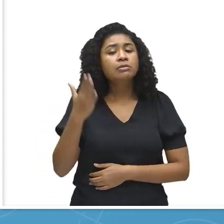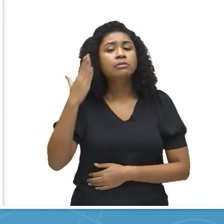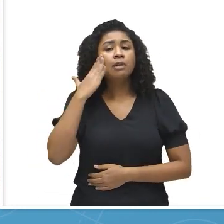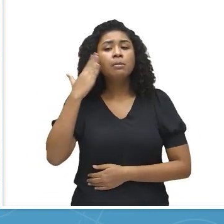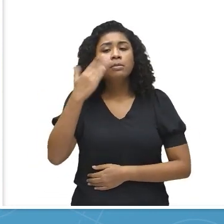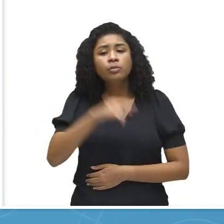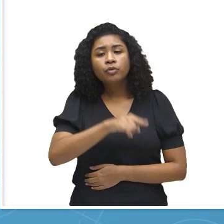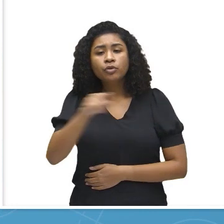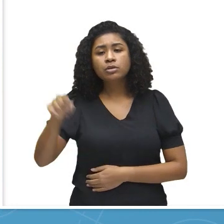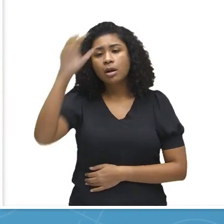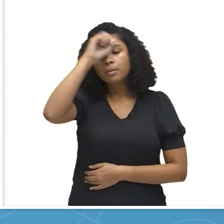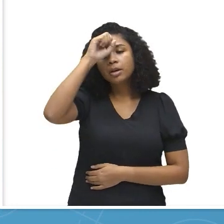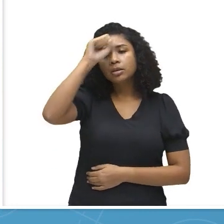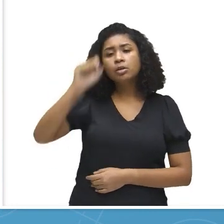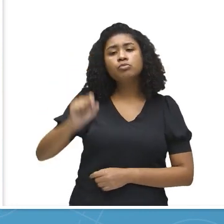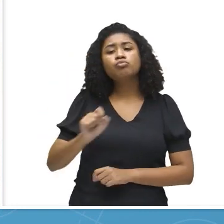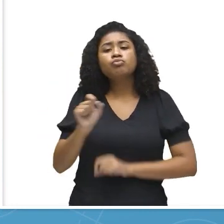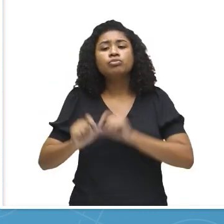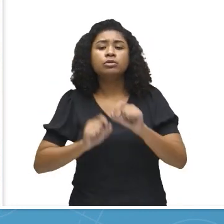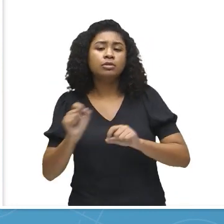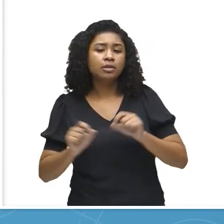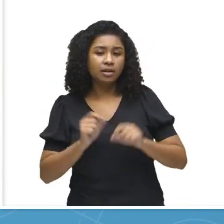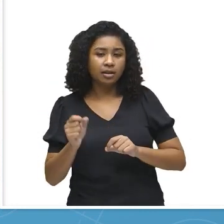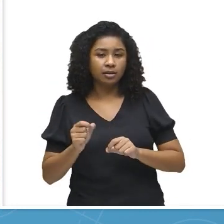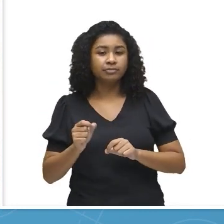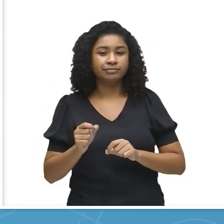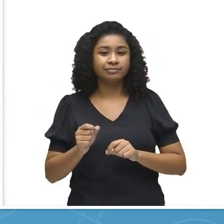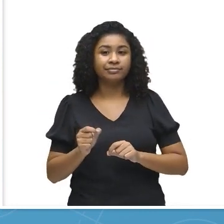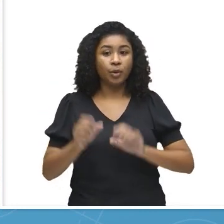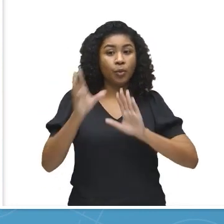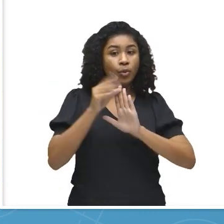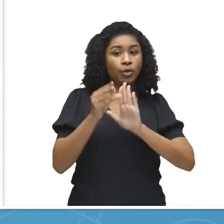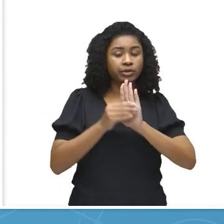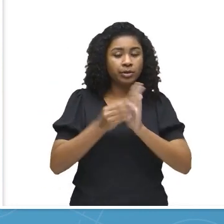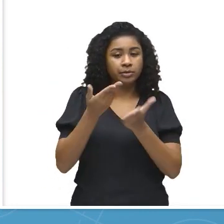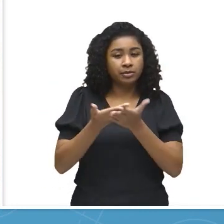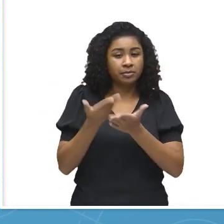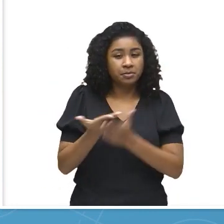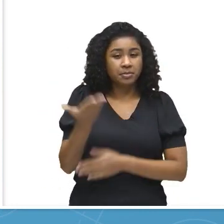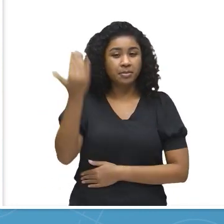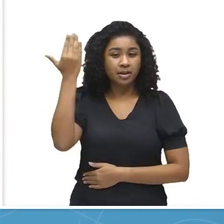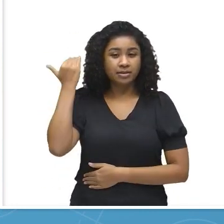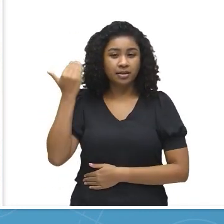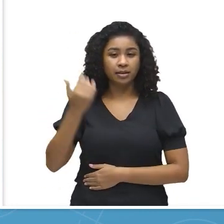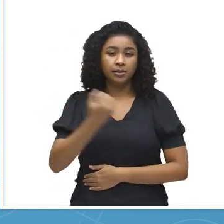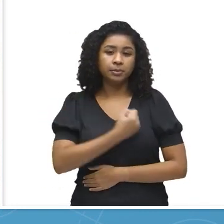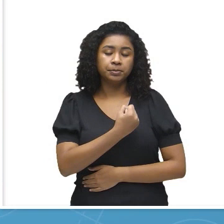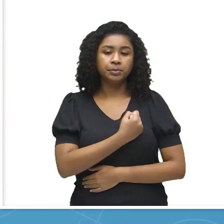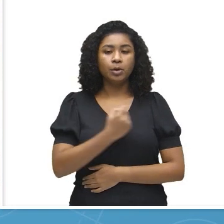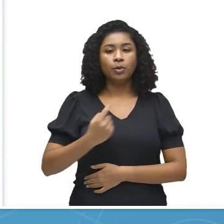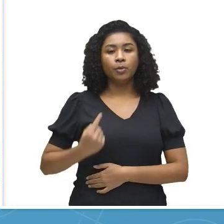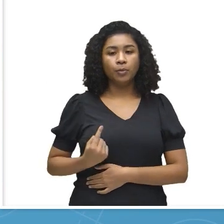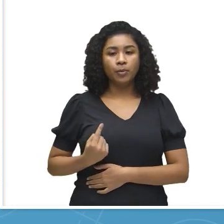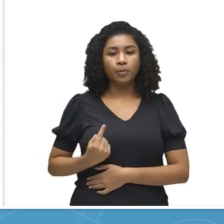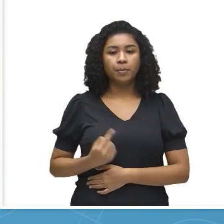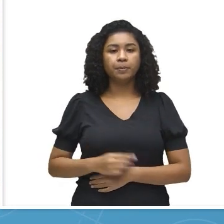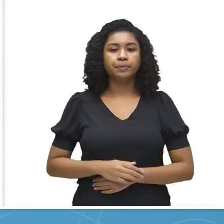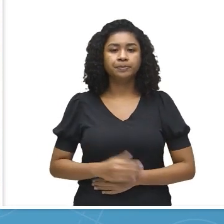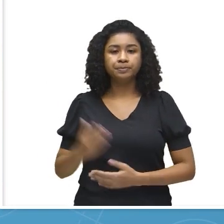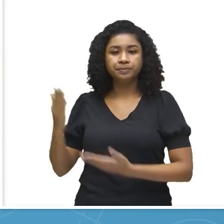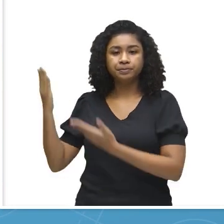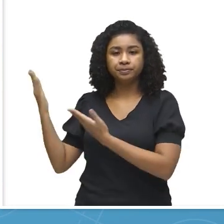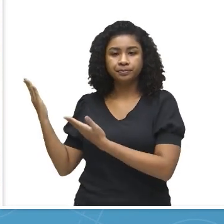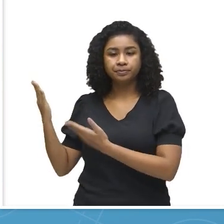a nossa última aula, o conteúdo da nossa última aula. Vamos lá, gente. A primeira questão diz o seguinte para a gente: a